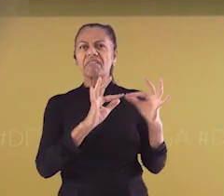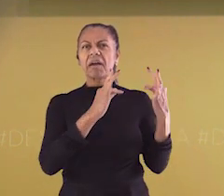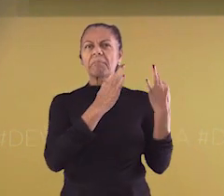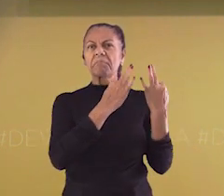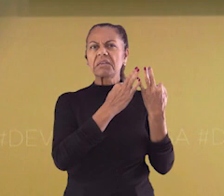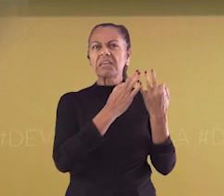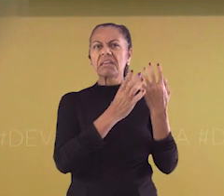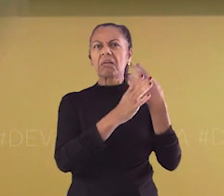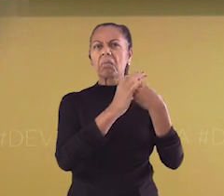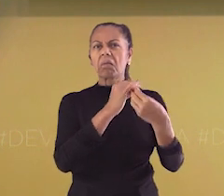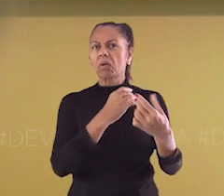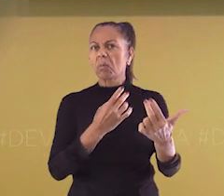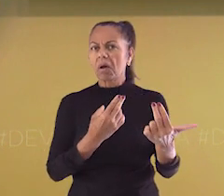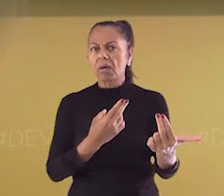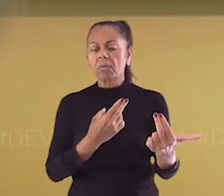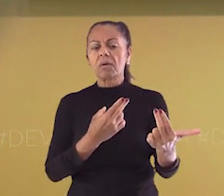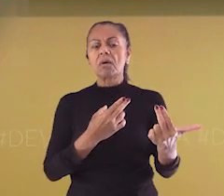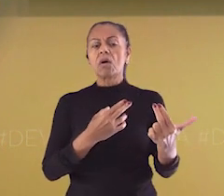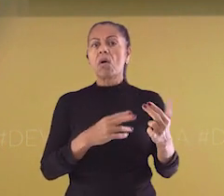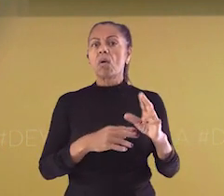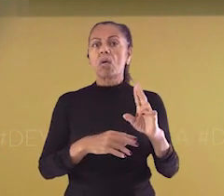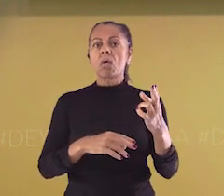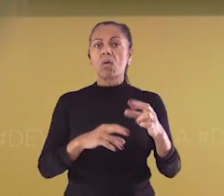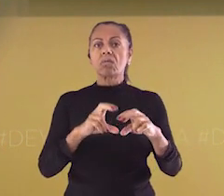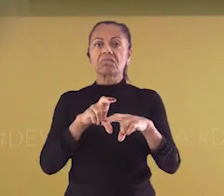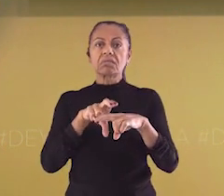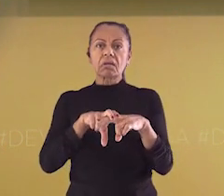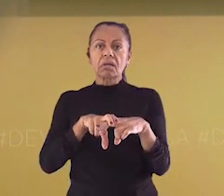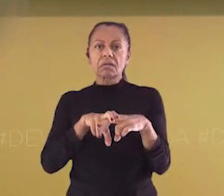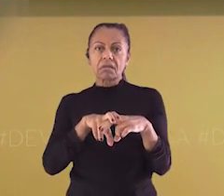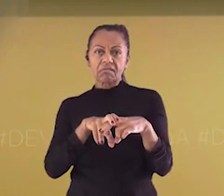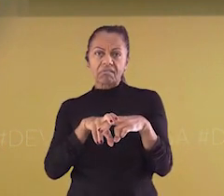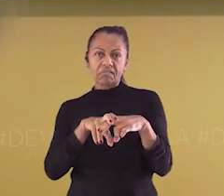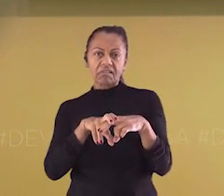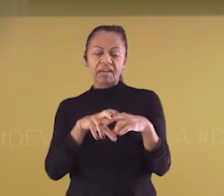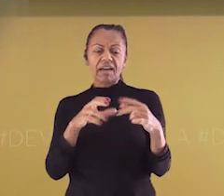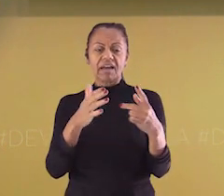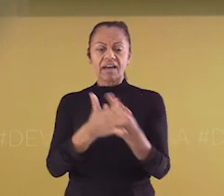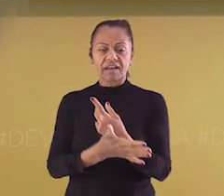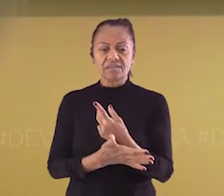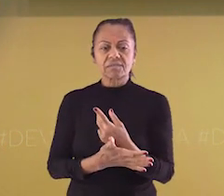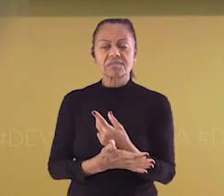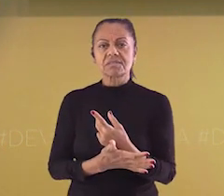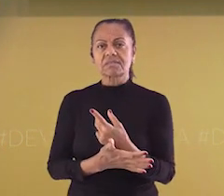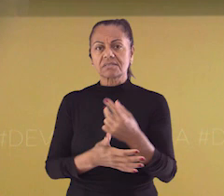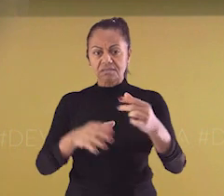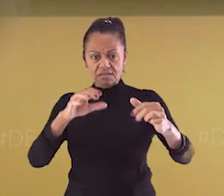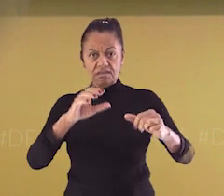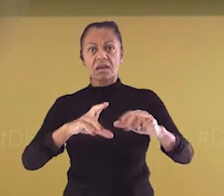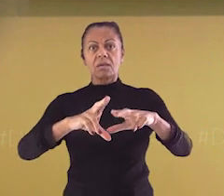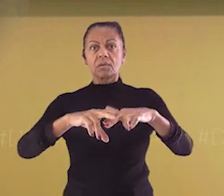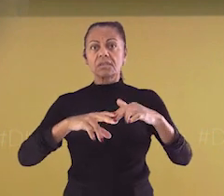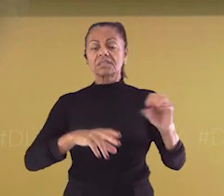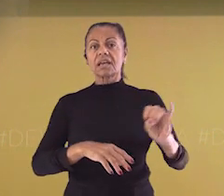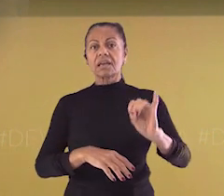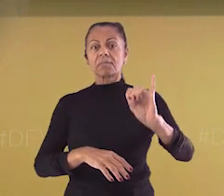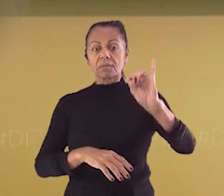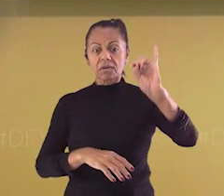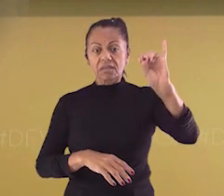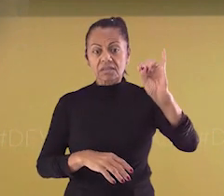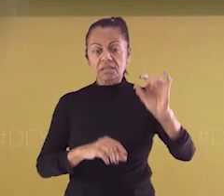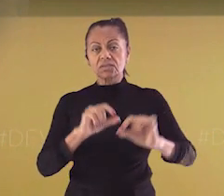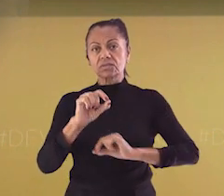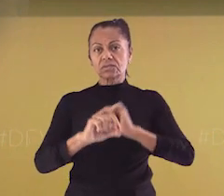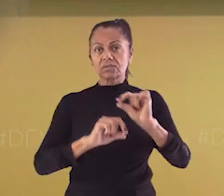vertebral, que podem ser congênitos ou causados por posturas incorretas. A má alimentação também pode